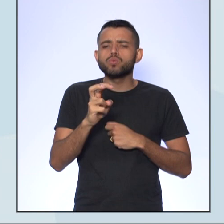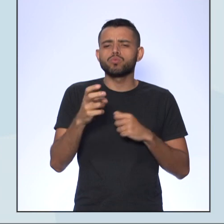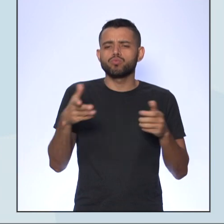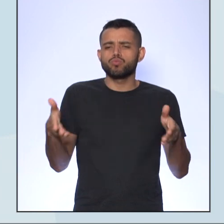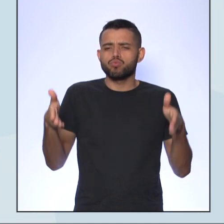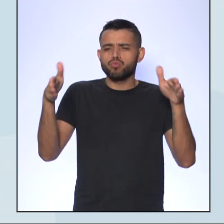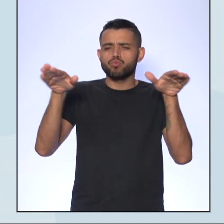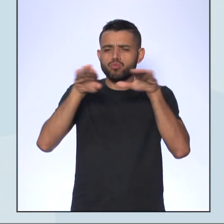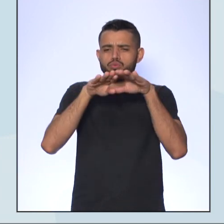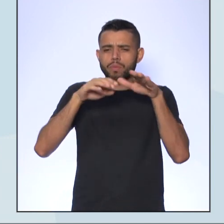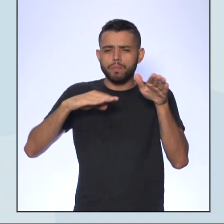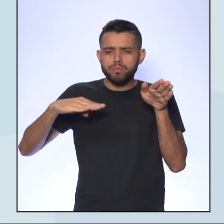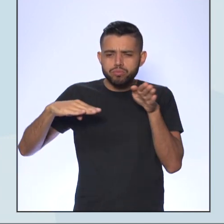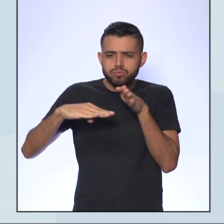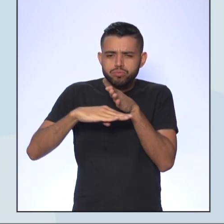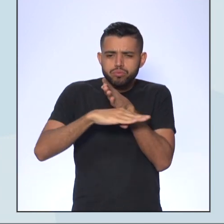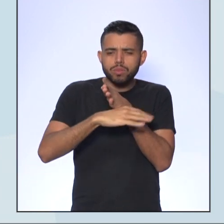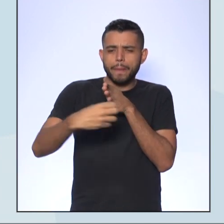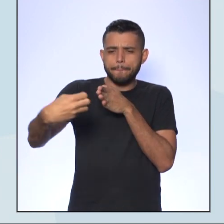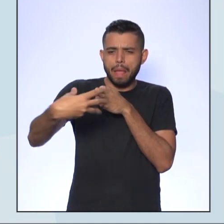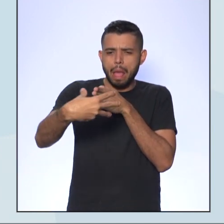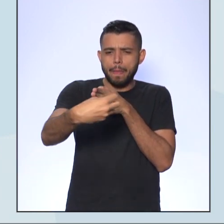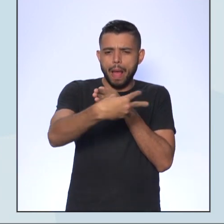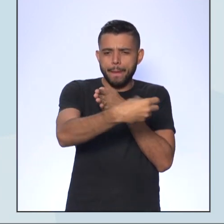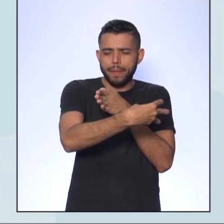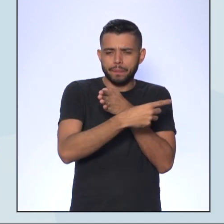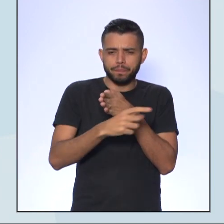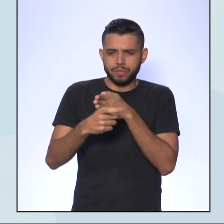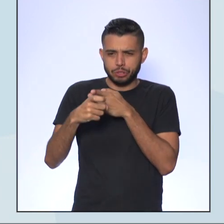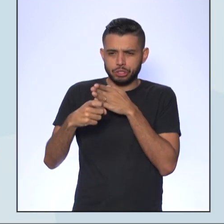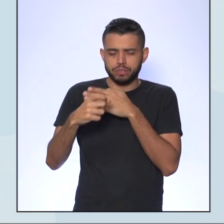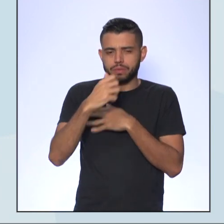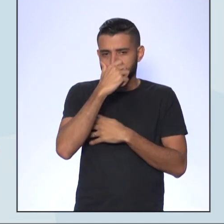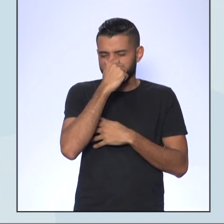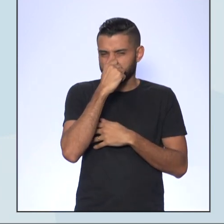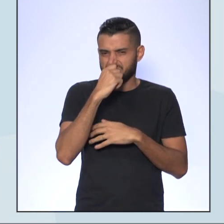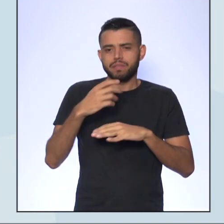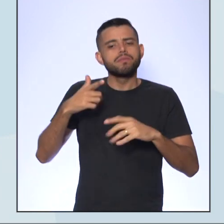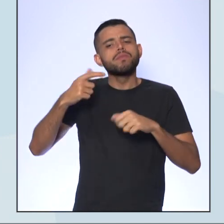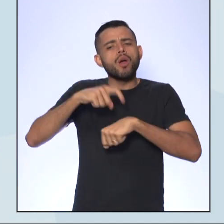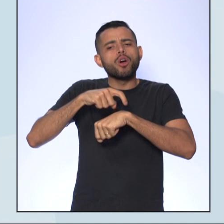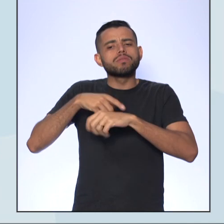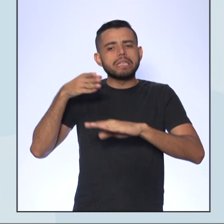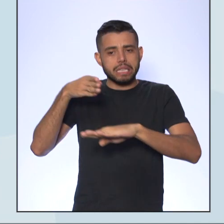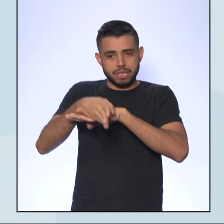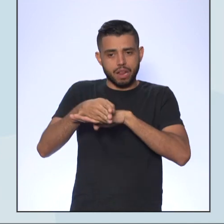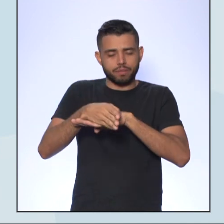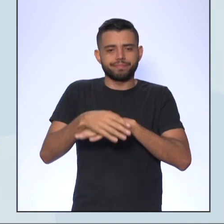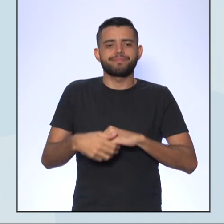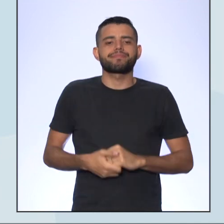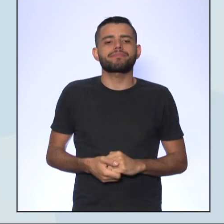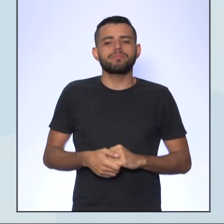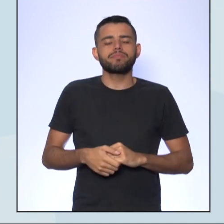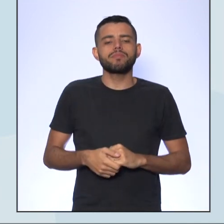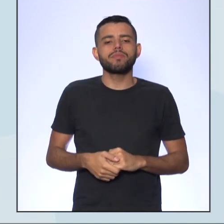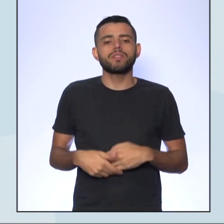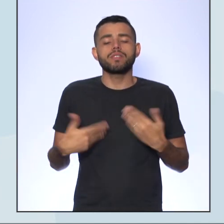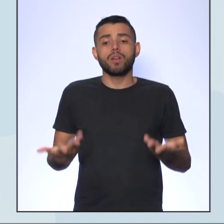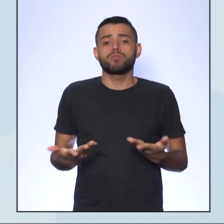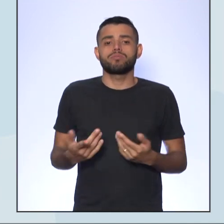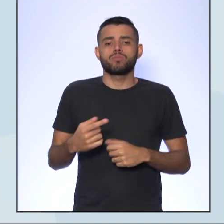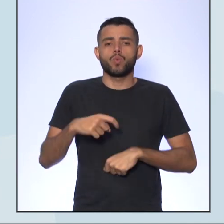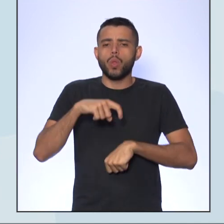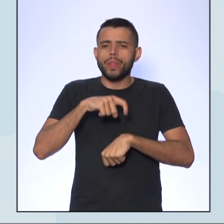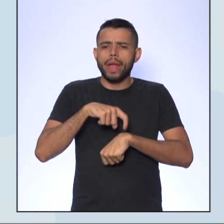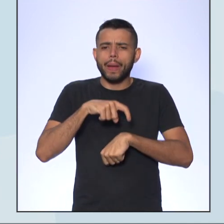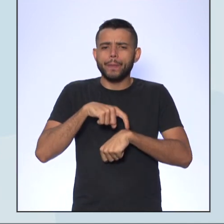raio-x, disponível ao adentrarem na sala de embarque. Num dado instante, o tempo gasto